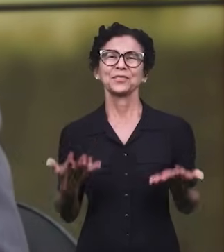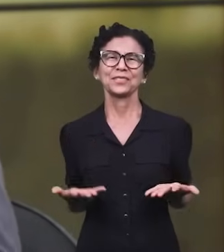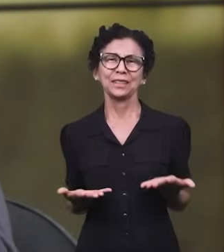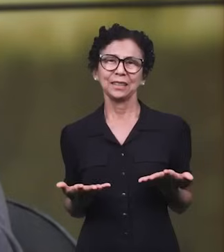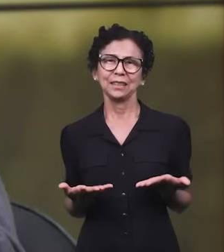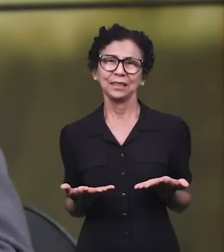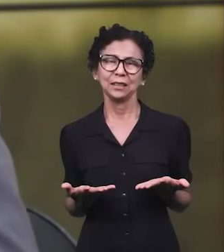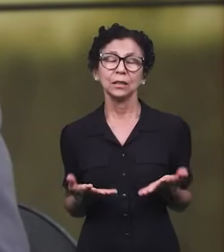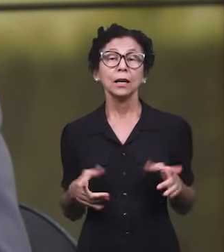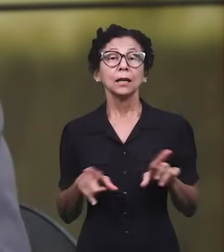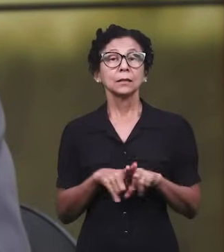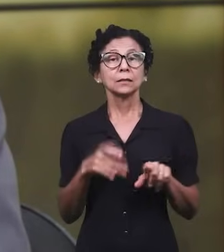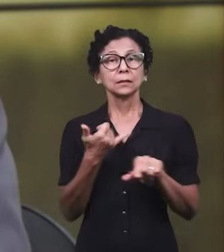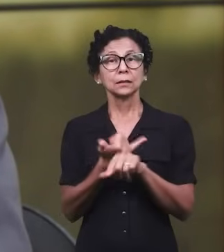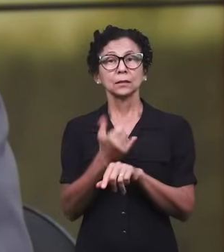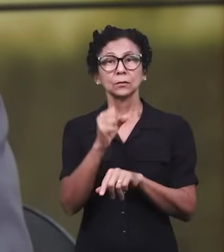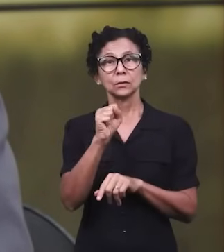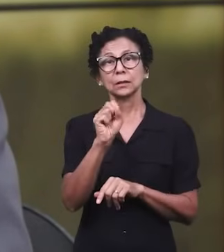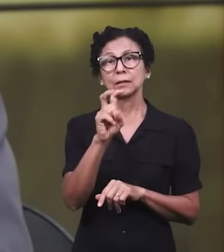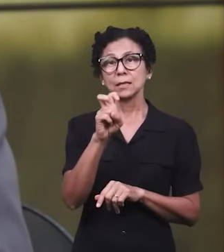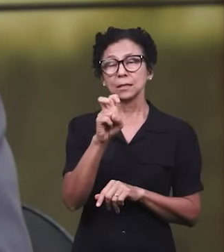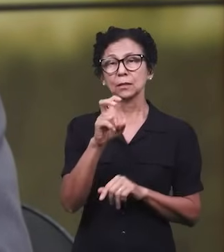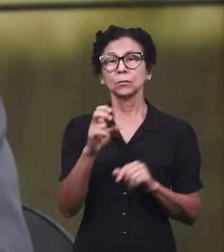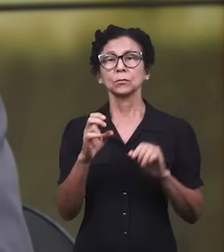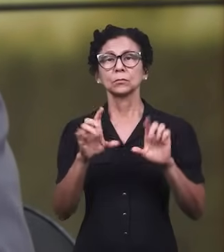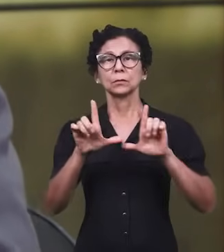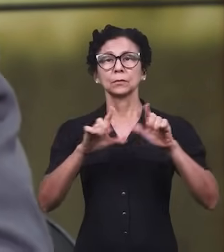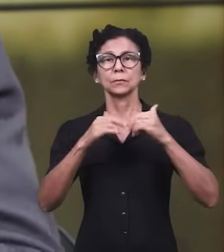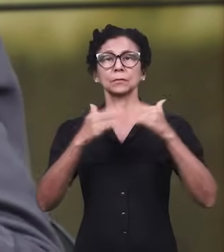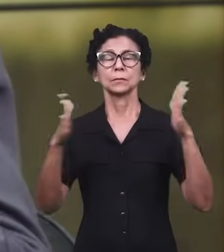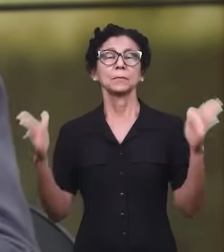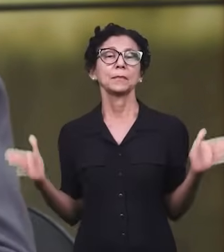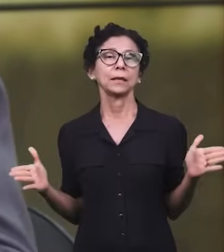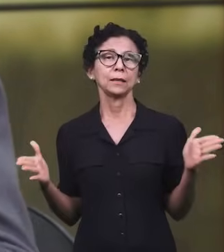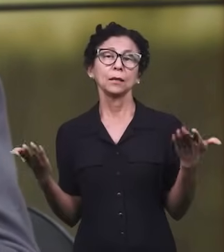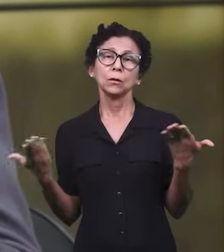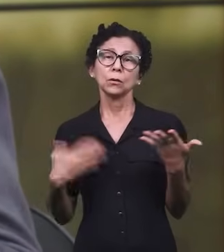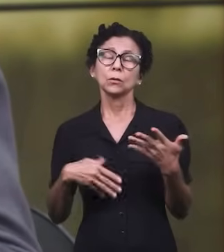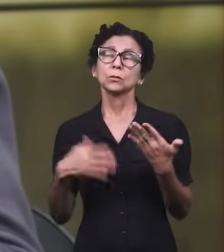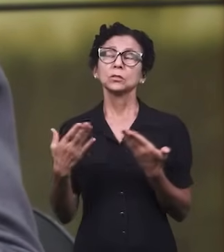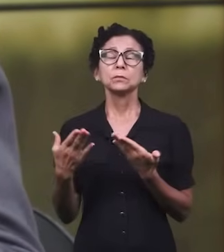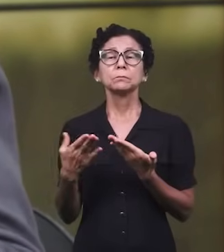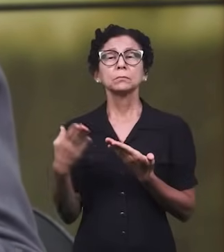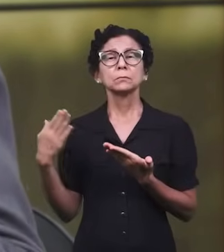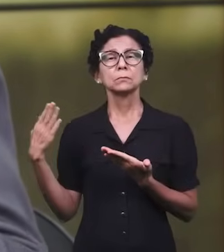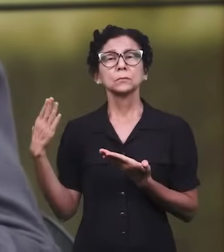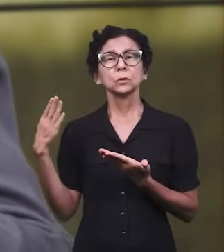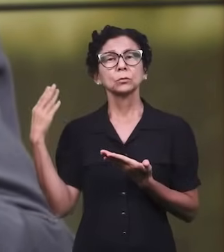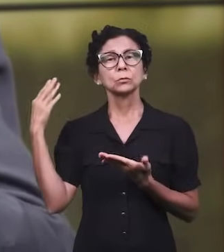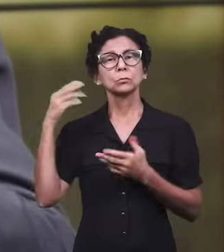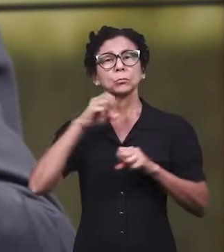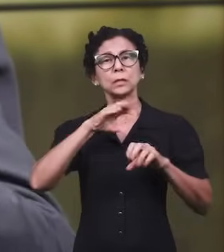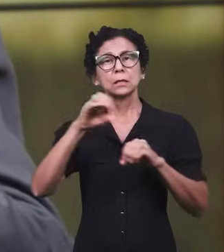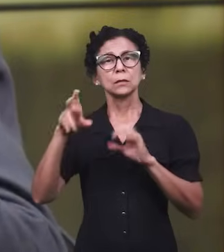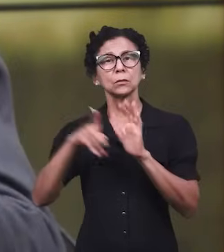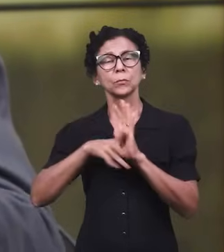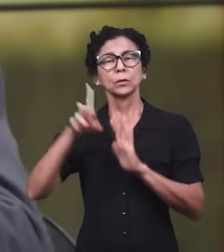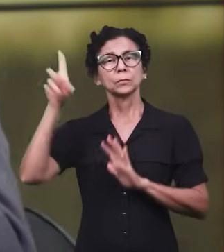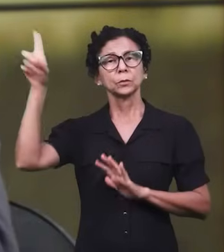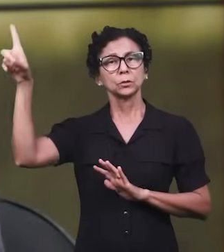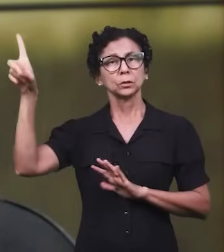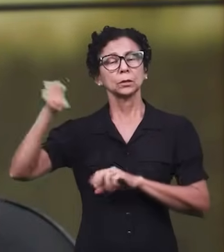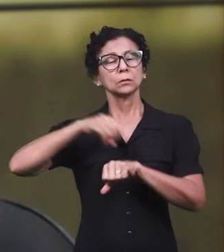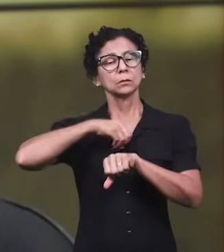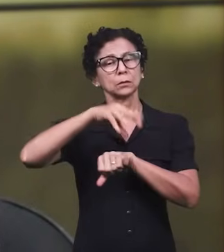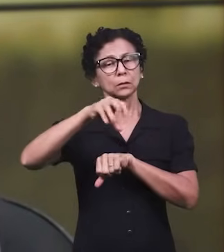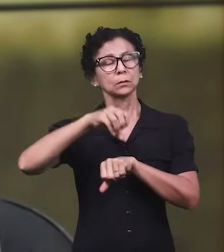canal, também no canal 85 da Sky Livre. Estamos aqui para transmitir aquilo que vem da parte de Deus, através daquilo